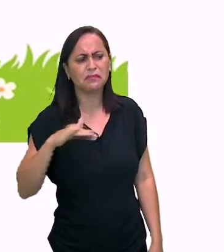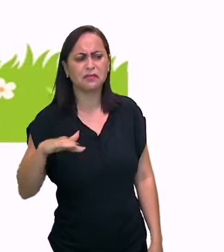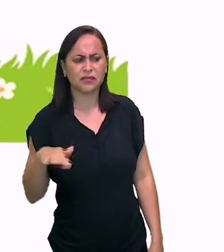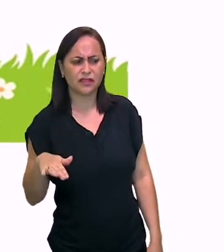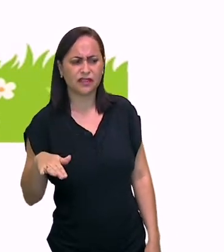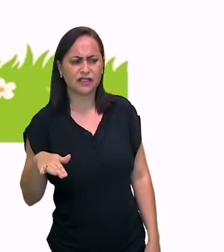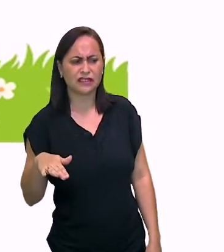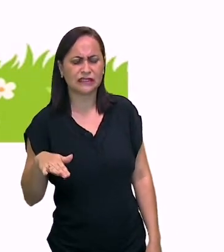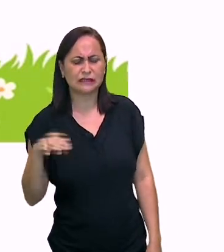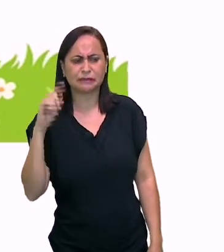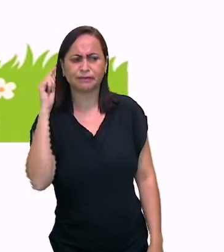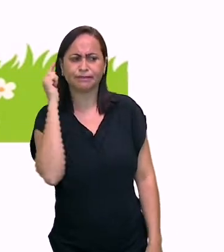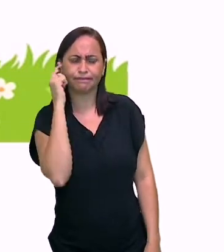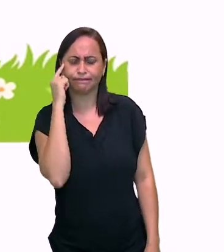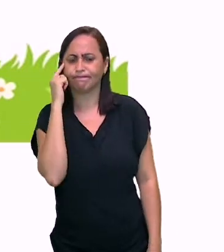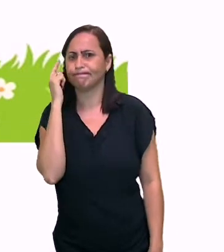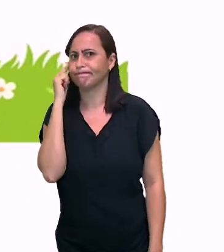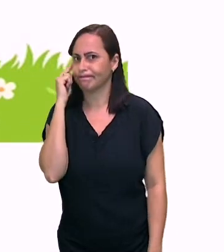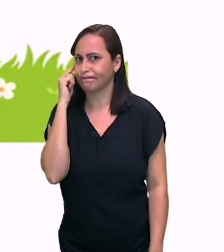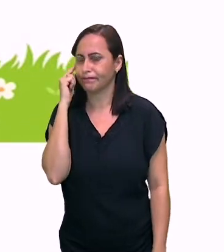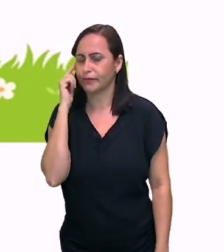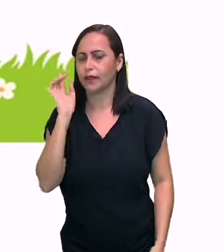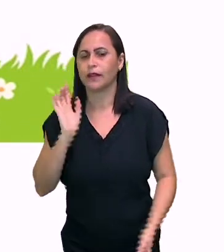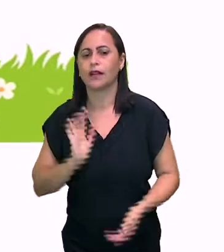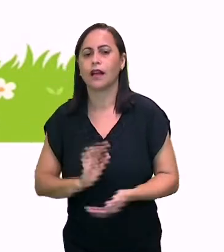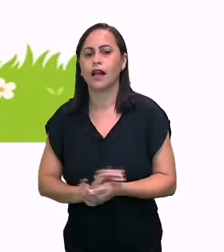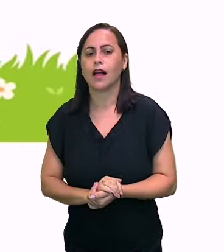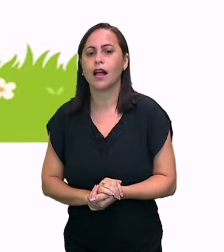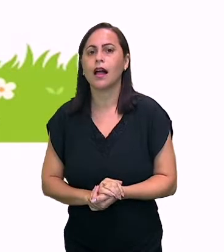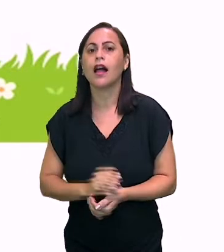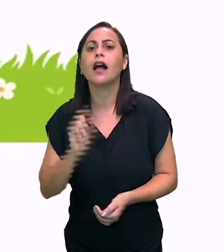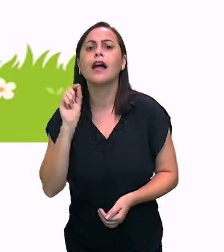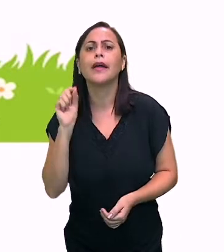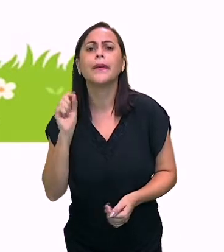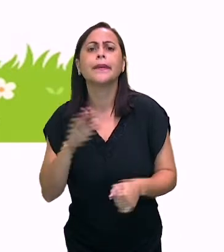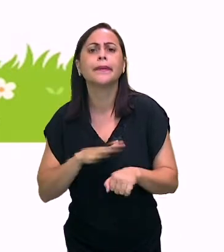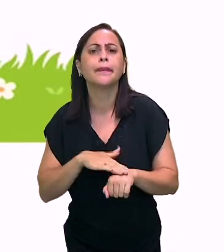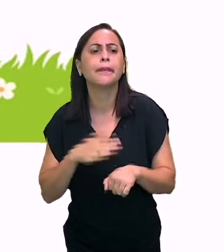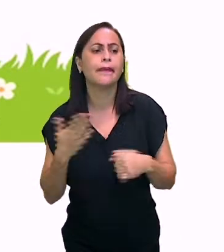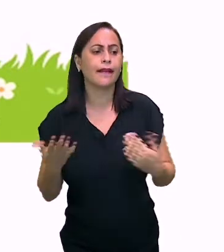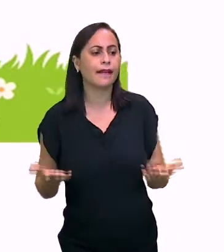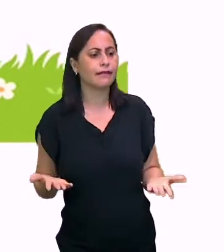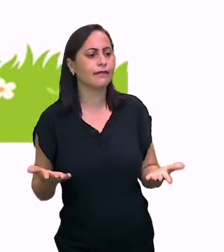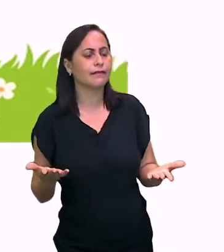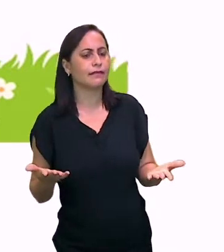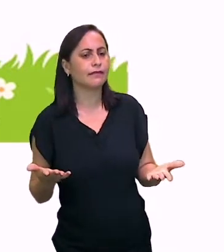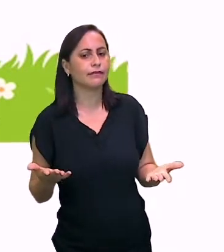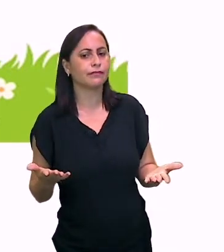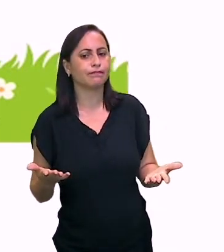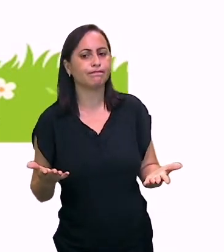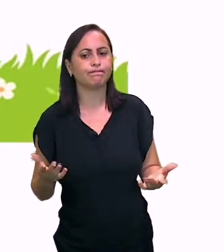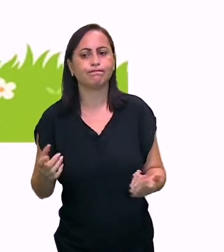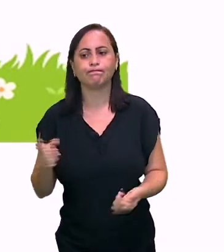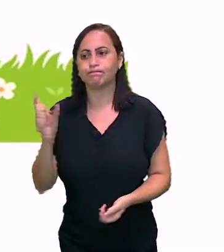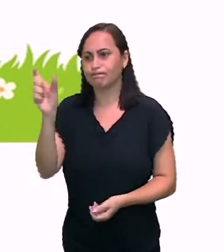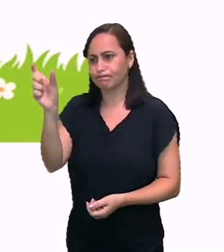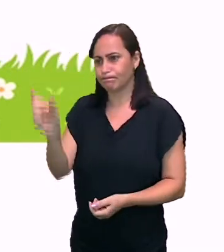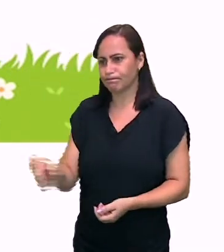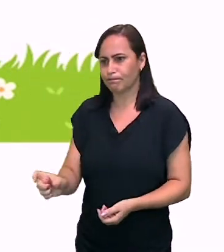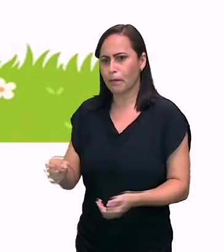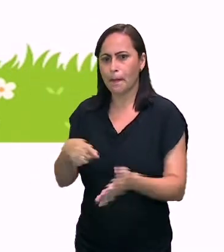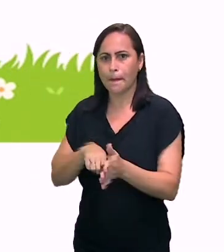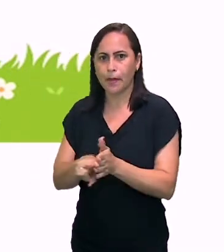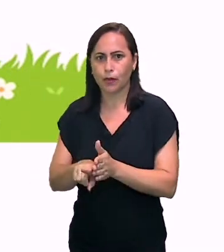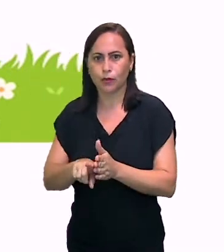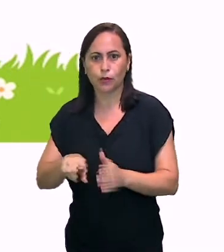menino, pensou Pedro. E o que mais? Pedro perguntou para